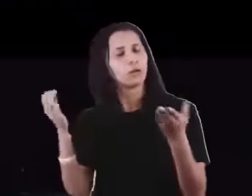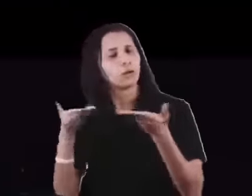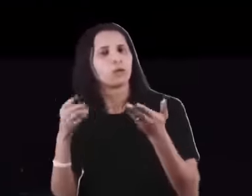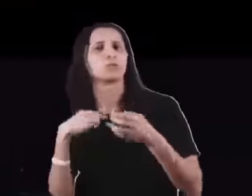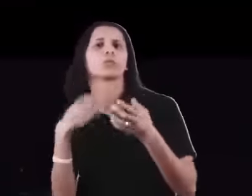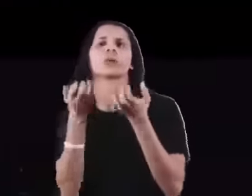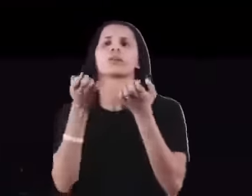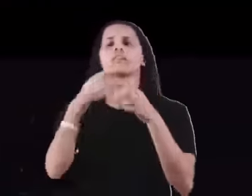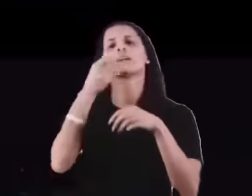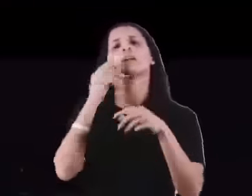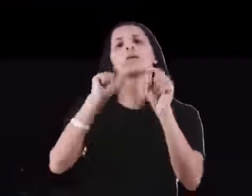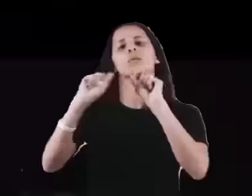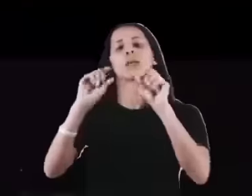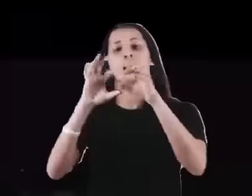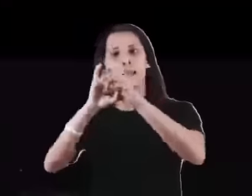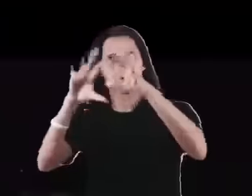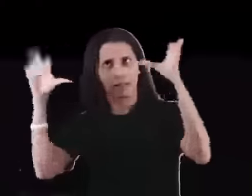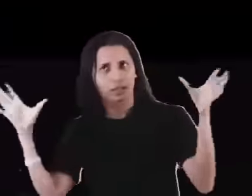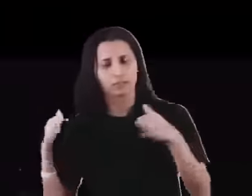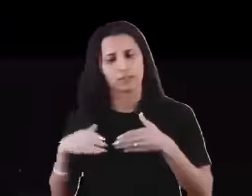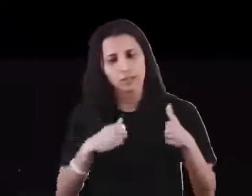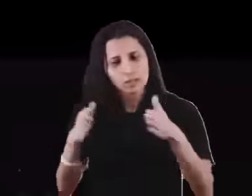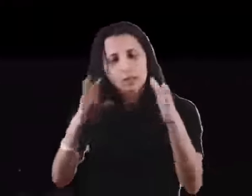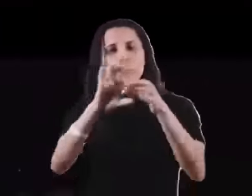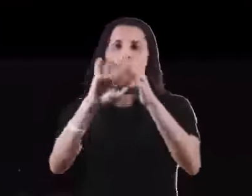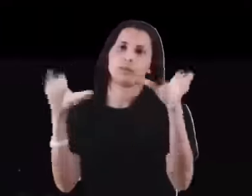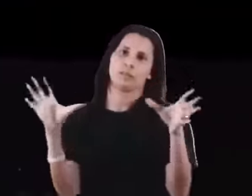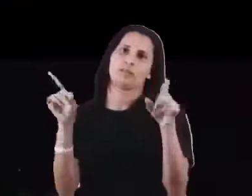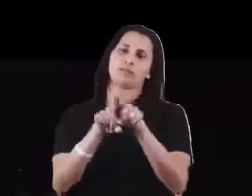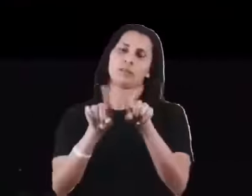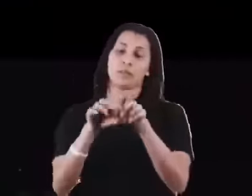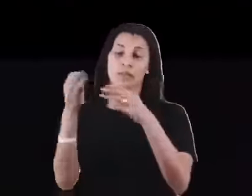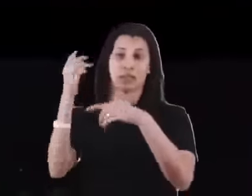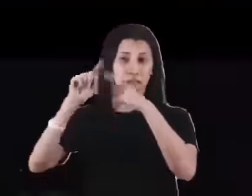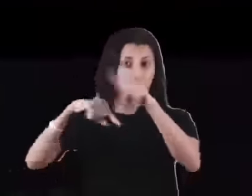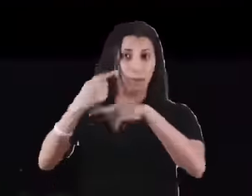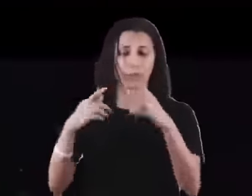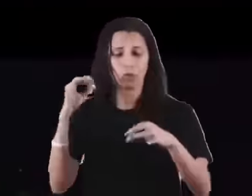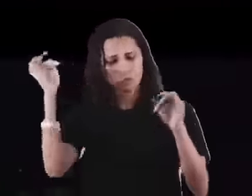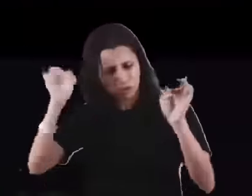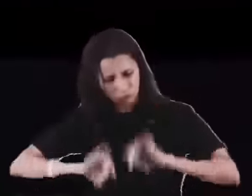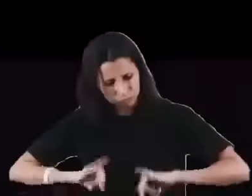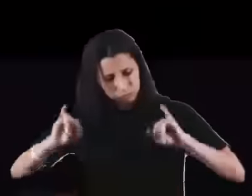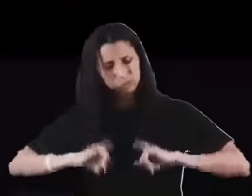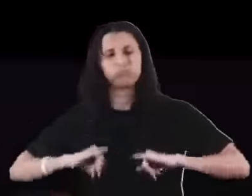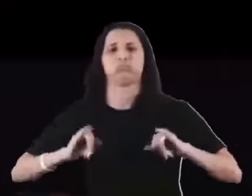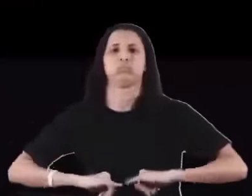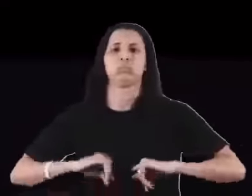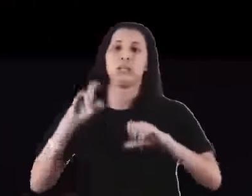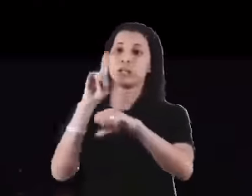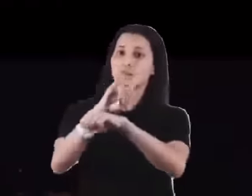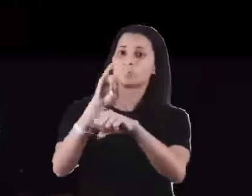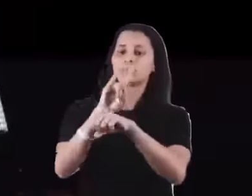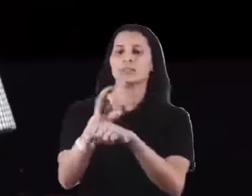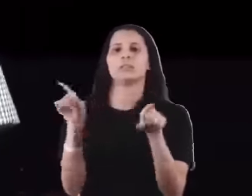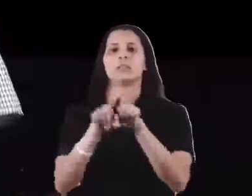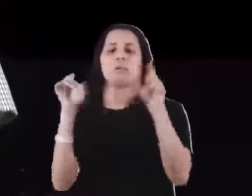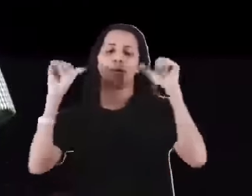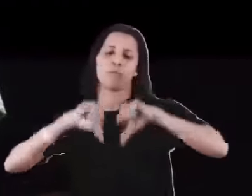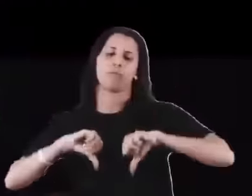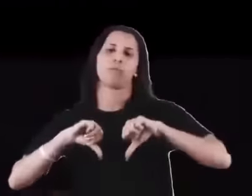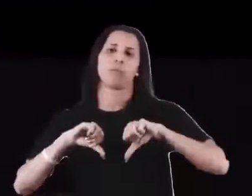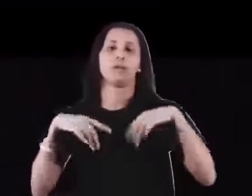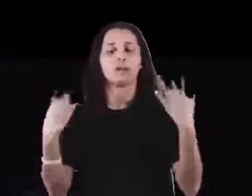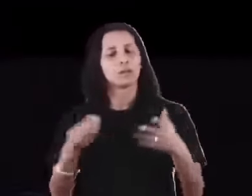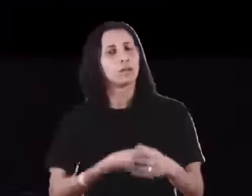livre andar em liberdade depois de uma dor profunda de uma deslealdade de uma traição e nós vamos aprender isso na vida de quem